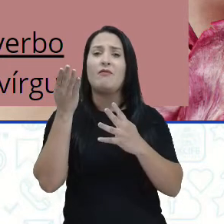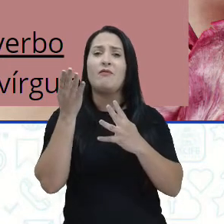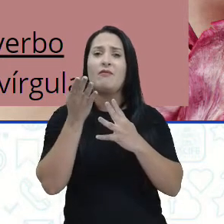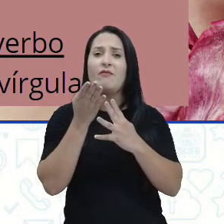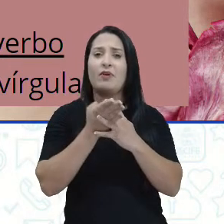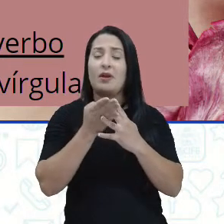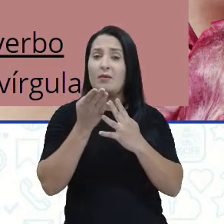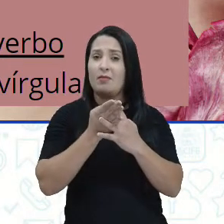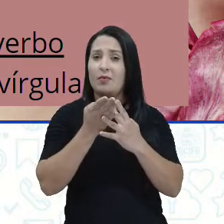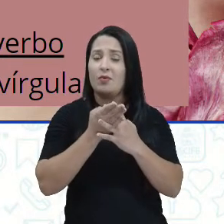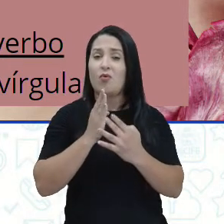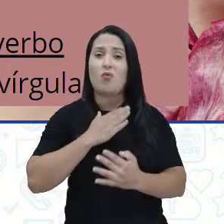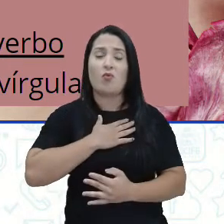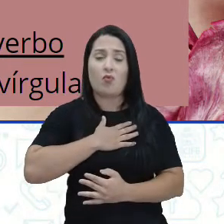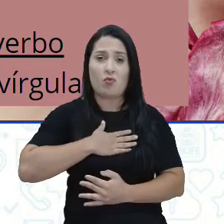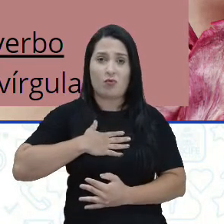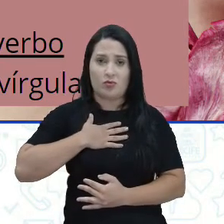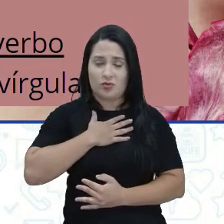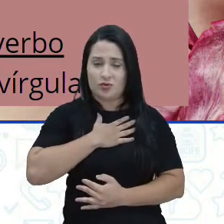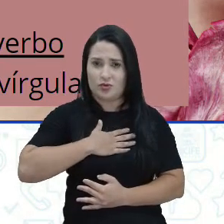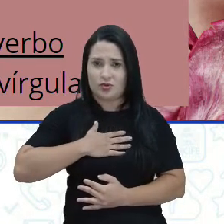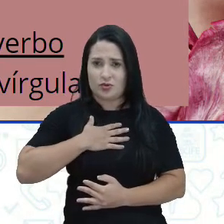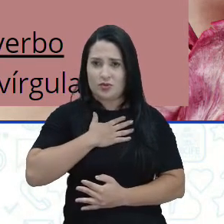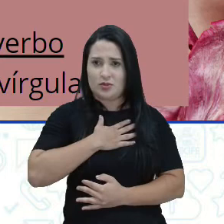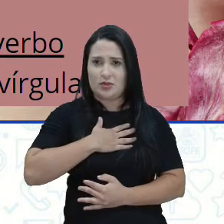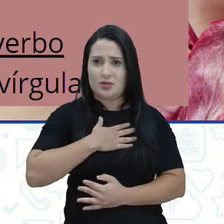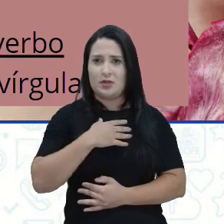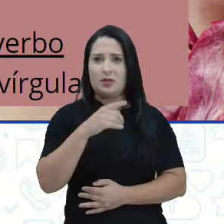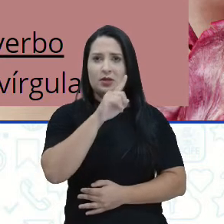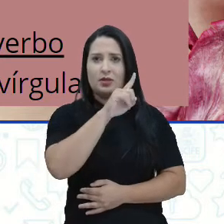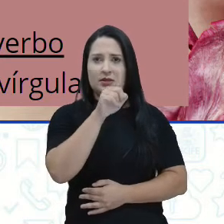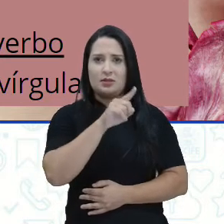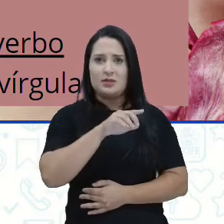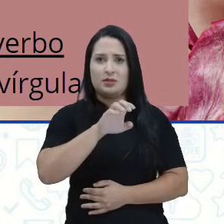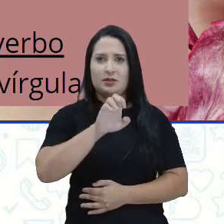Então, percebem que o zeugma está marcado,